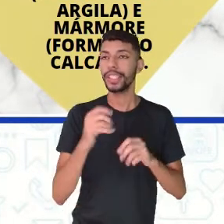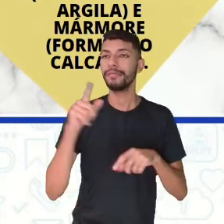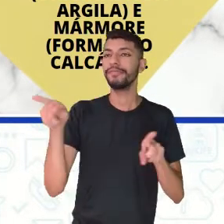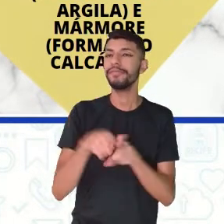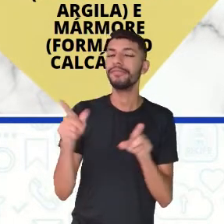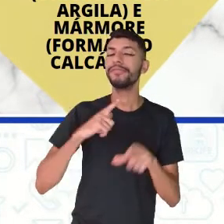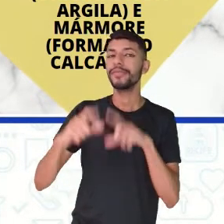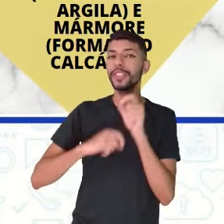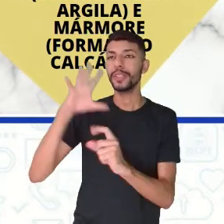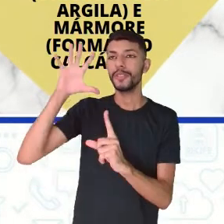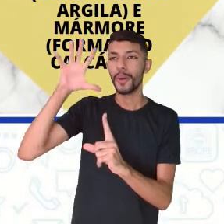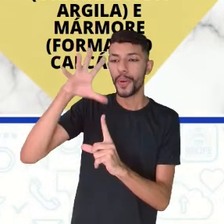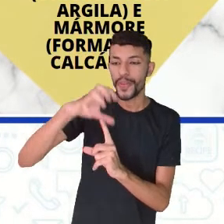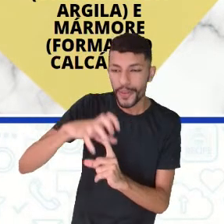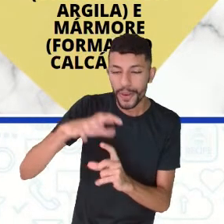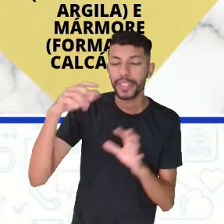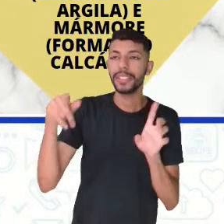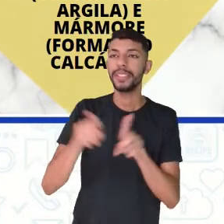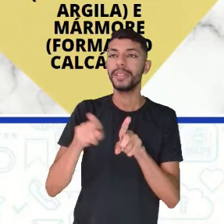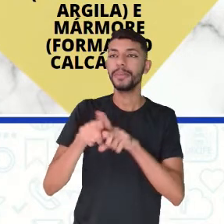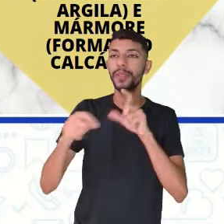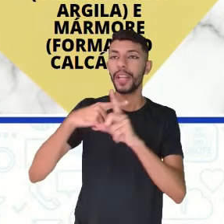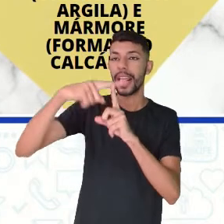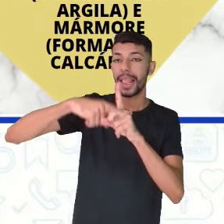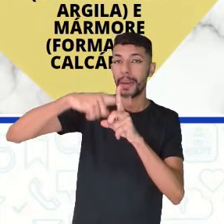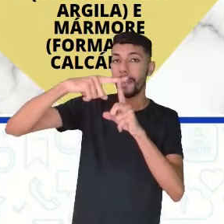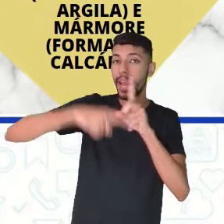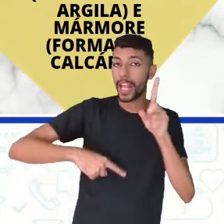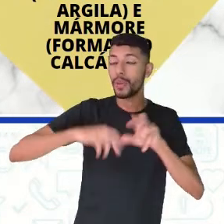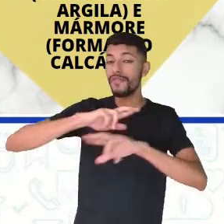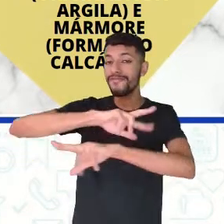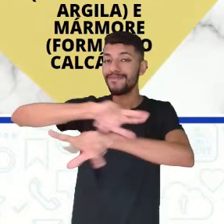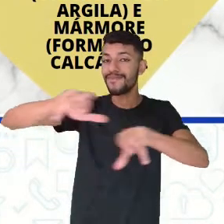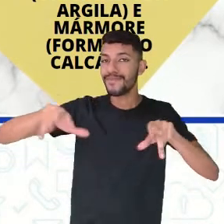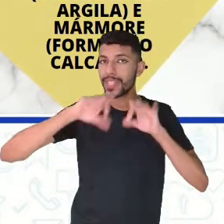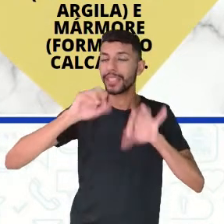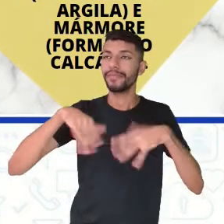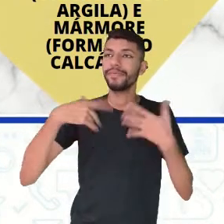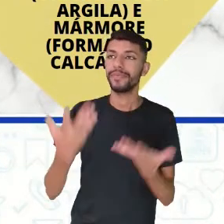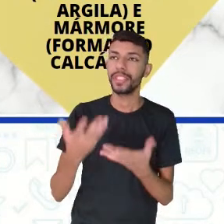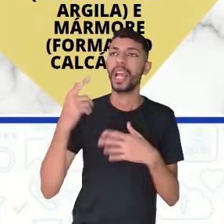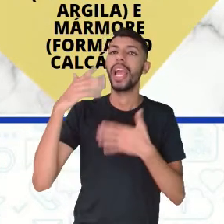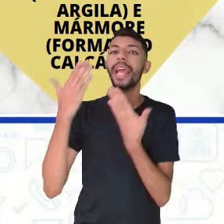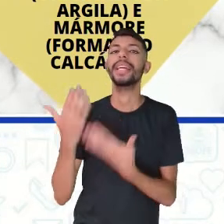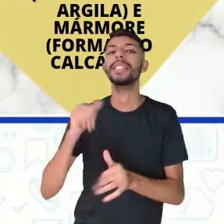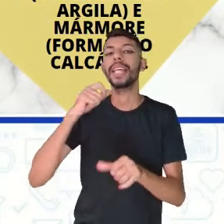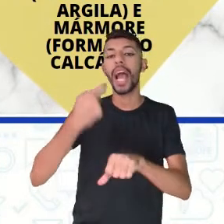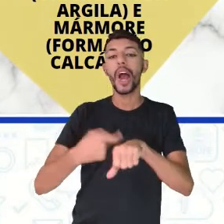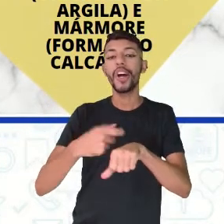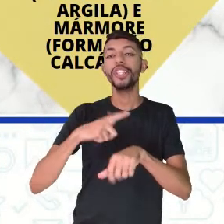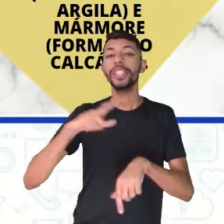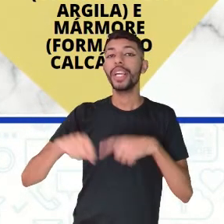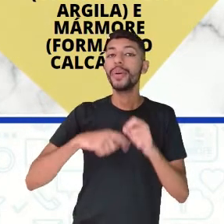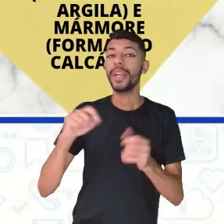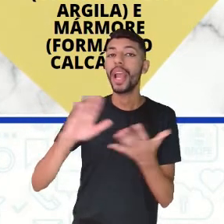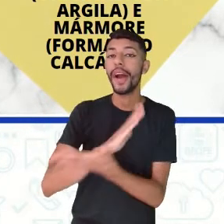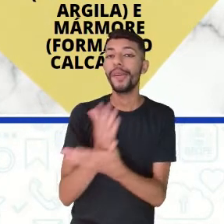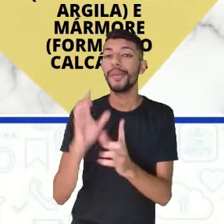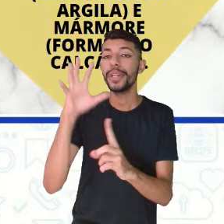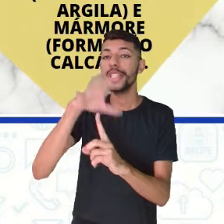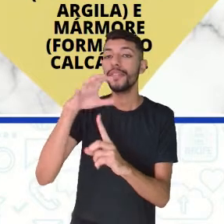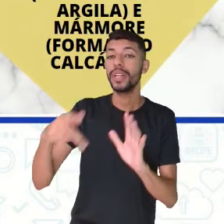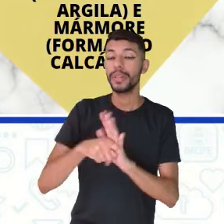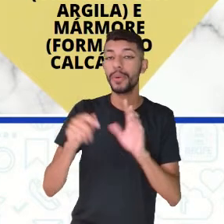e temperaturas diferenciadas. Então, essa rocha ela foi levada por algumas ações da natureza, questão aí principalmente de